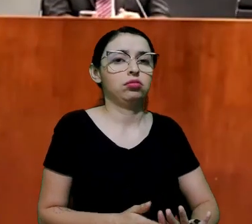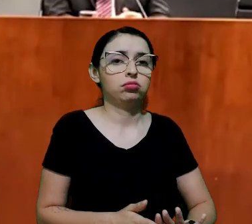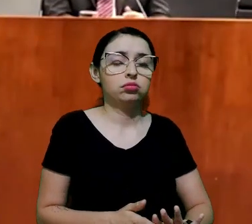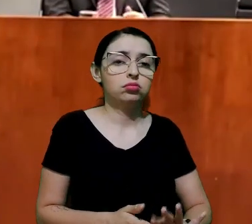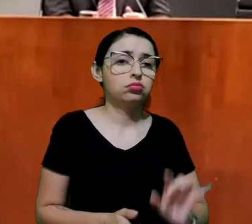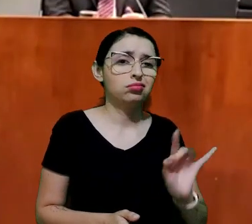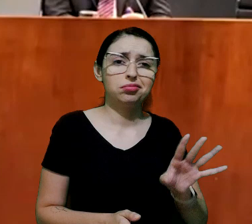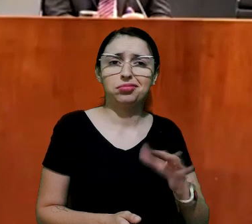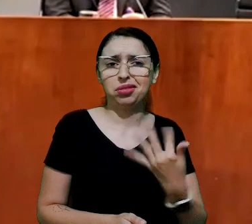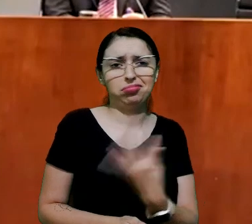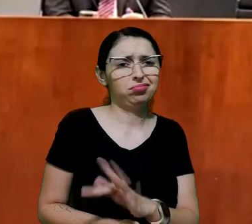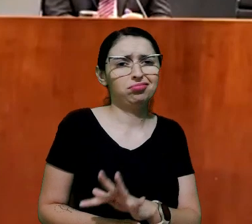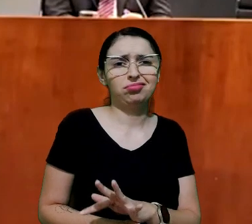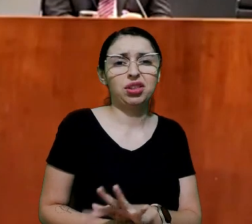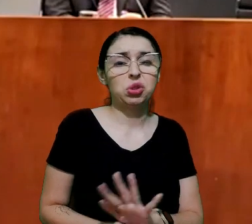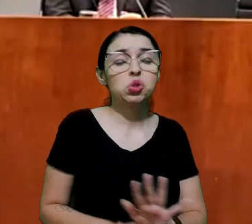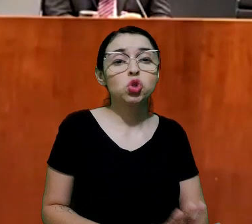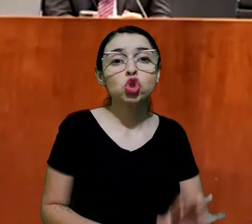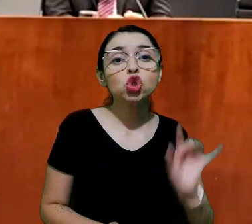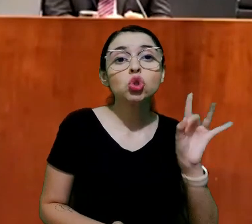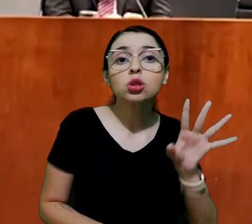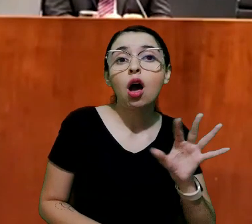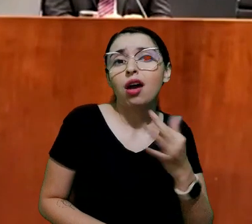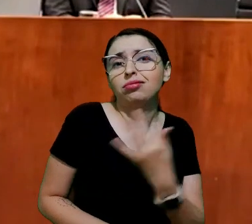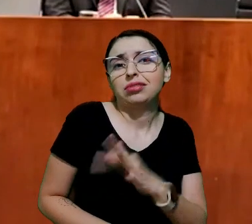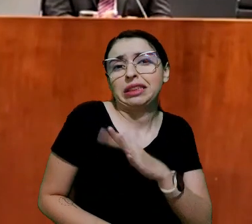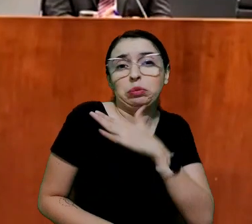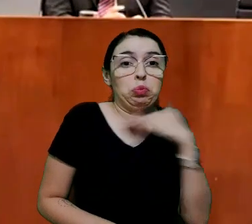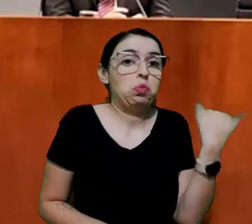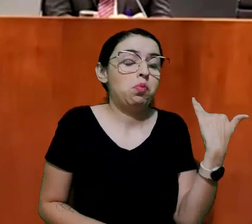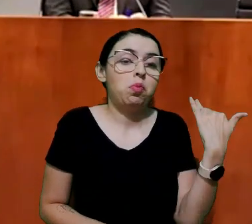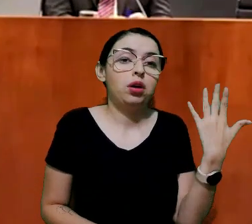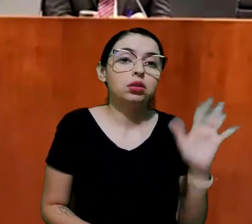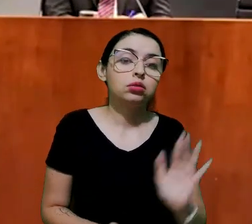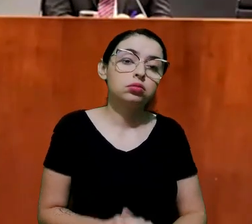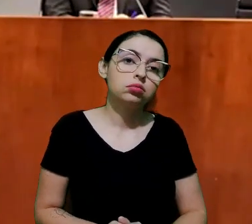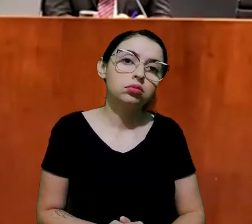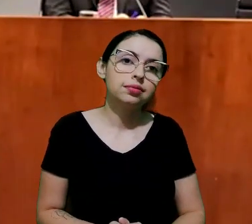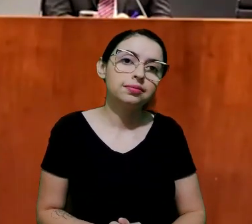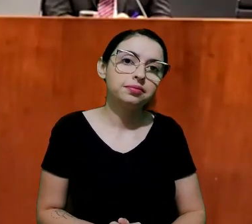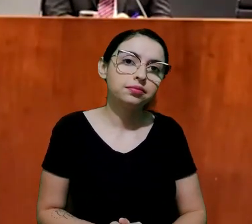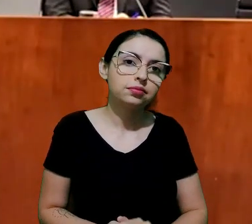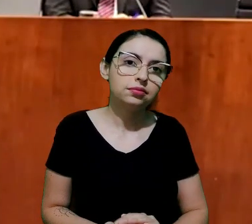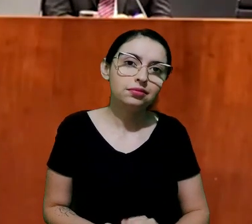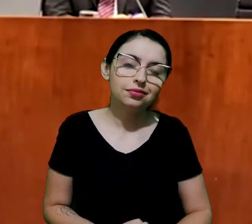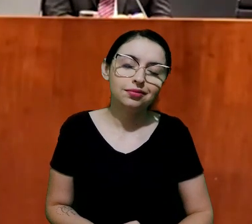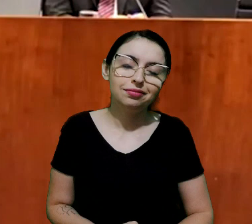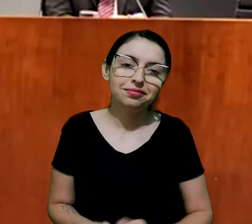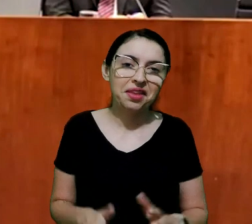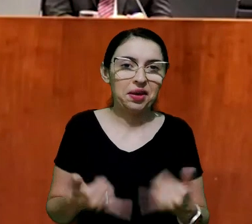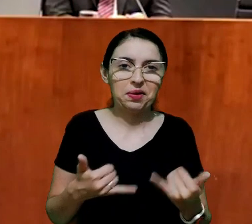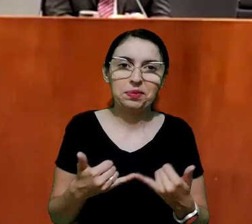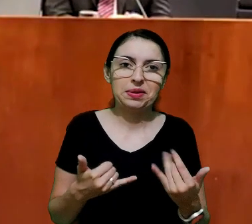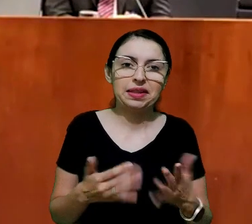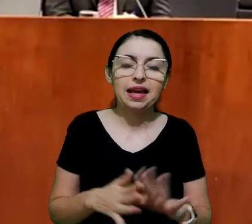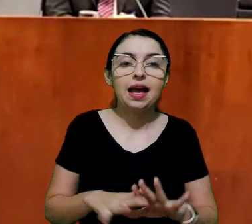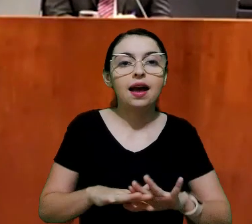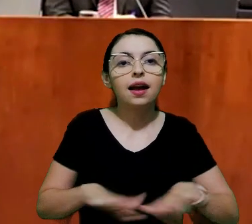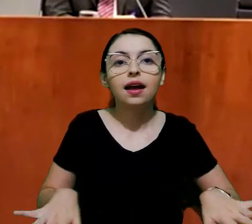outra função. É defunto, né? Porque a palavra defunto, ela é engraçada, é o que perdeu a